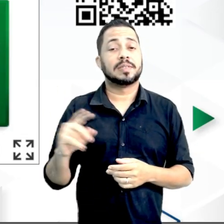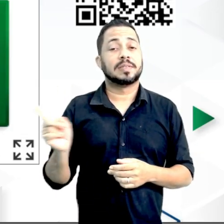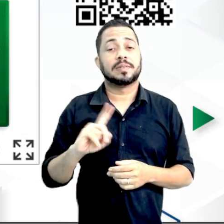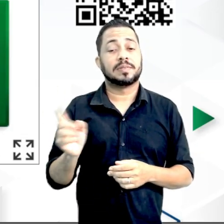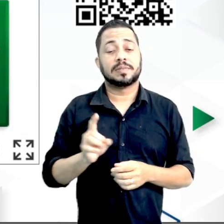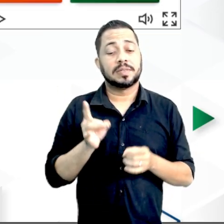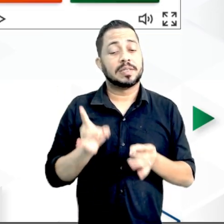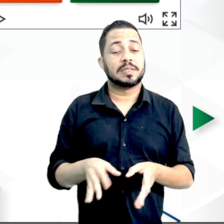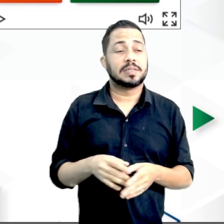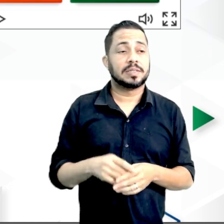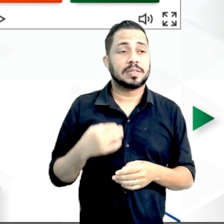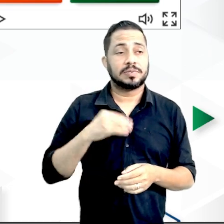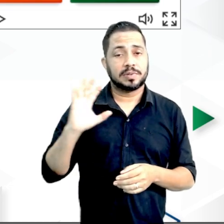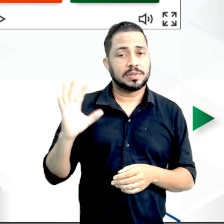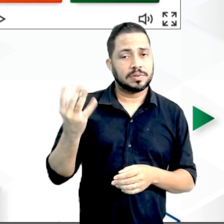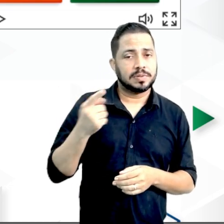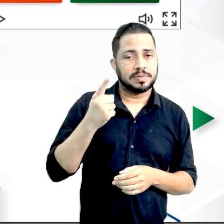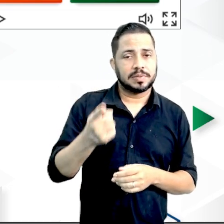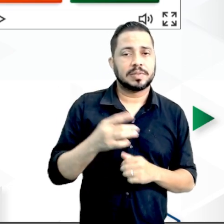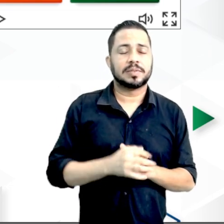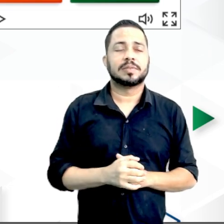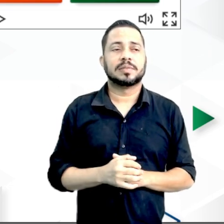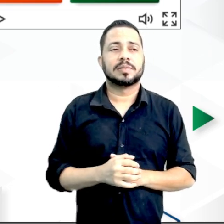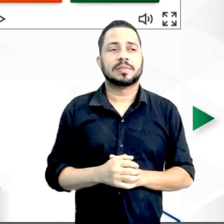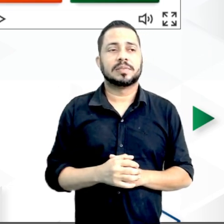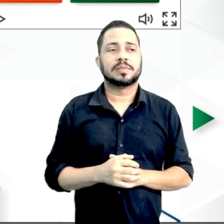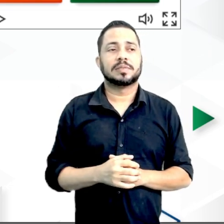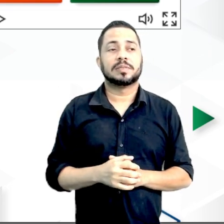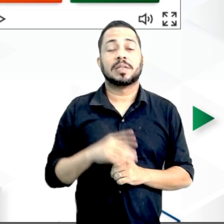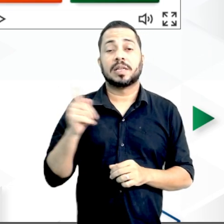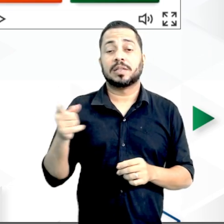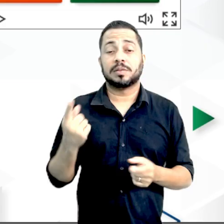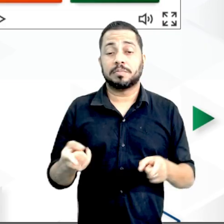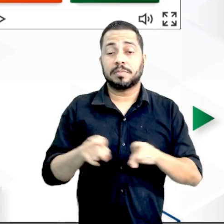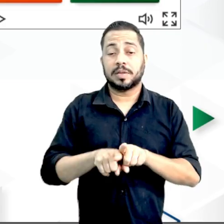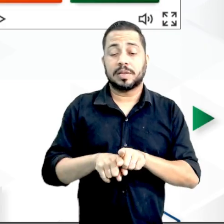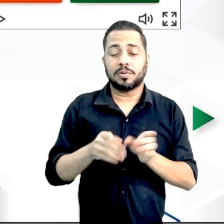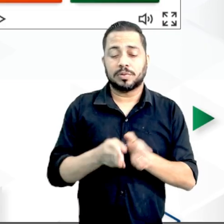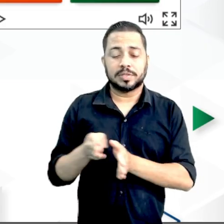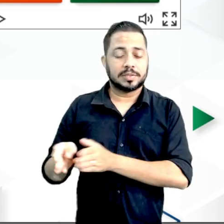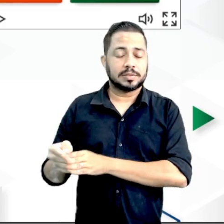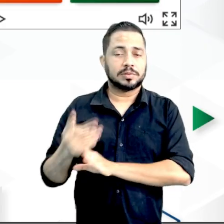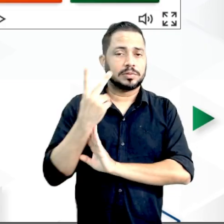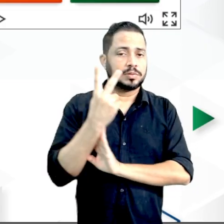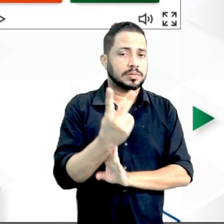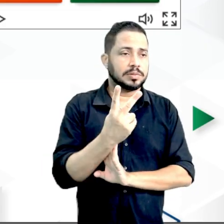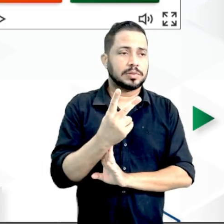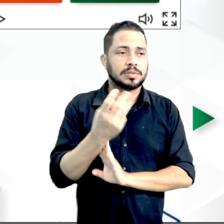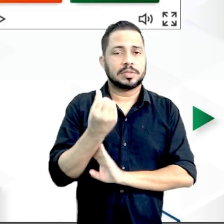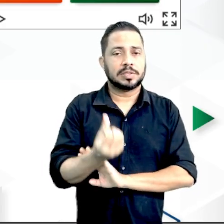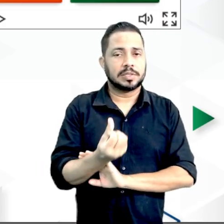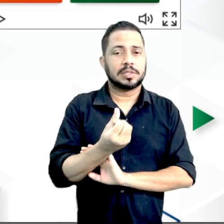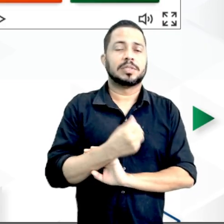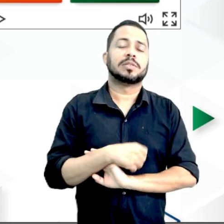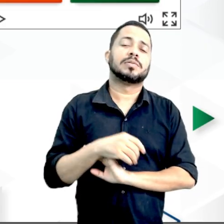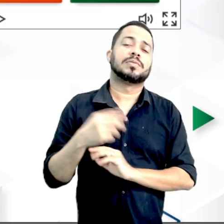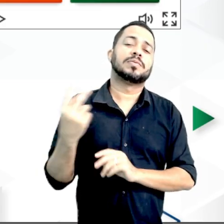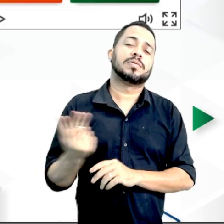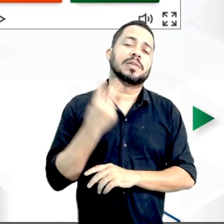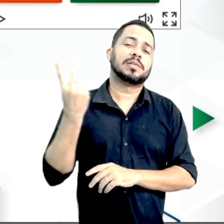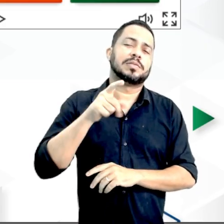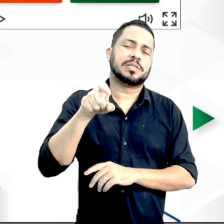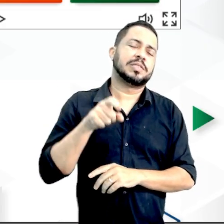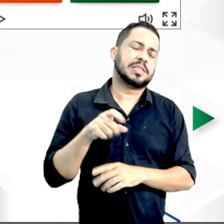deixar você perdido, já vou resolver ele para você. No par ordenado 2, 6, o valor de x é